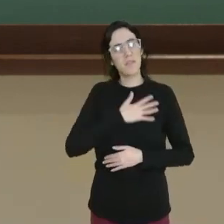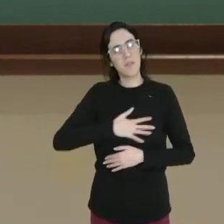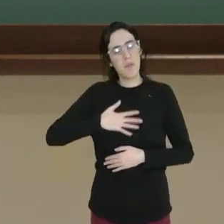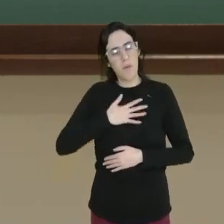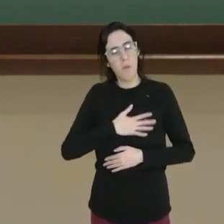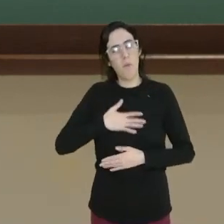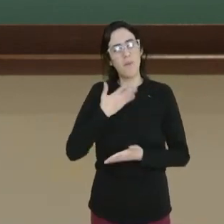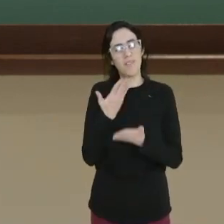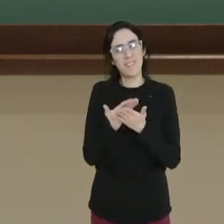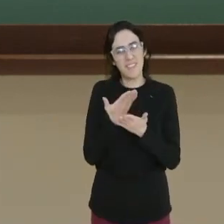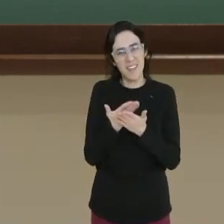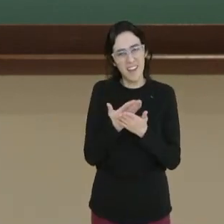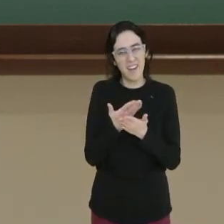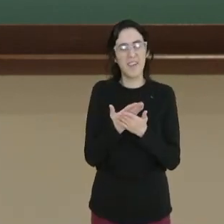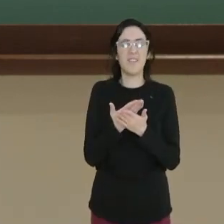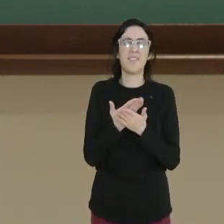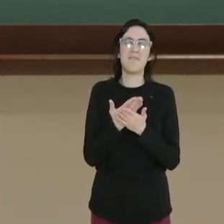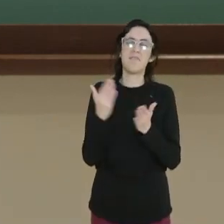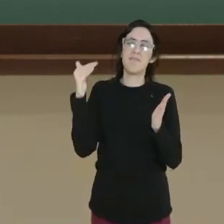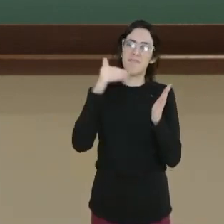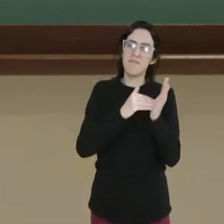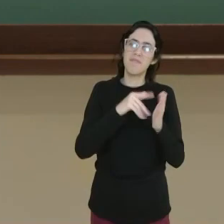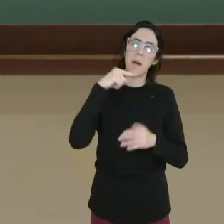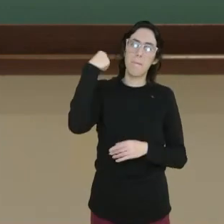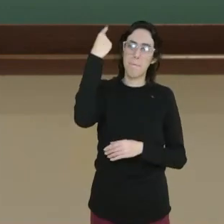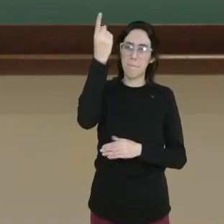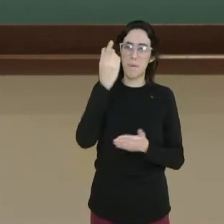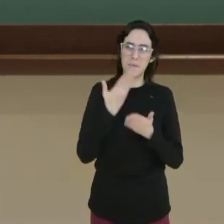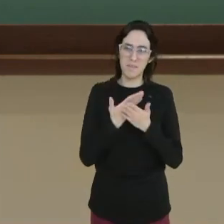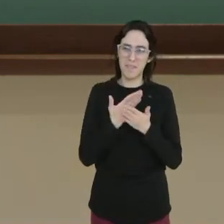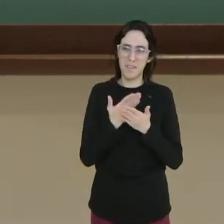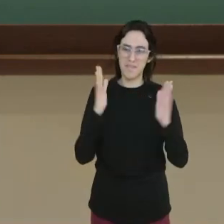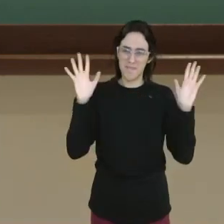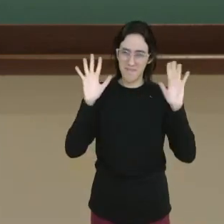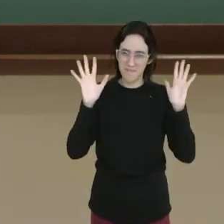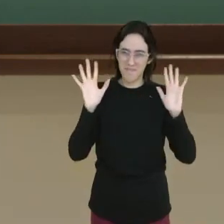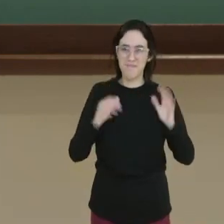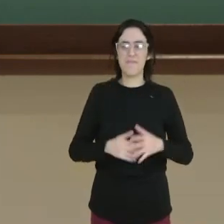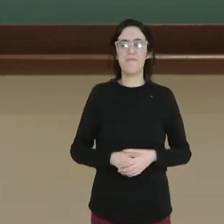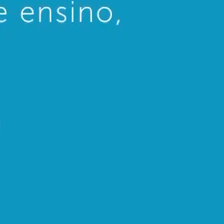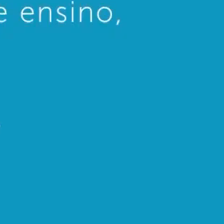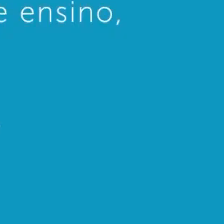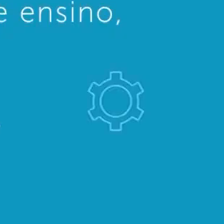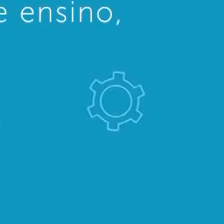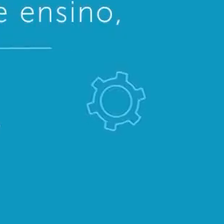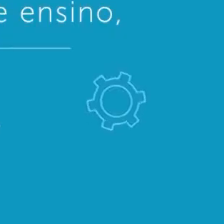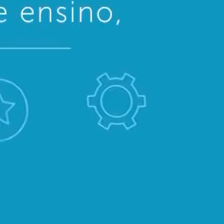nossa aula de hoje. E a gente se encontra numa próxima. Tchau, tchau!